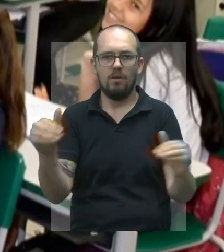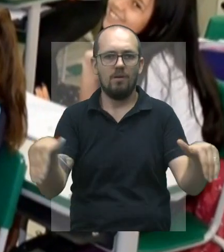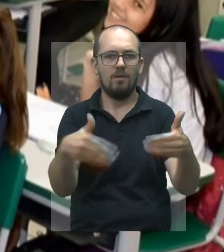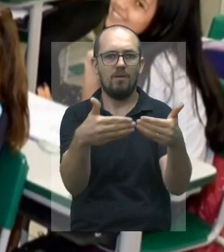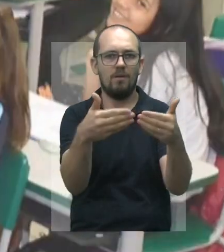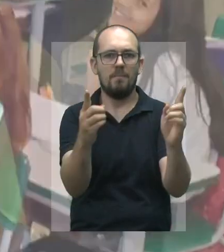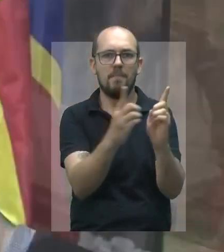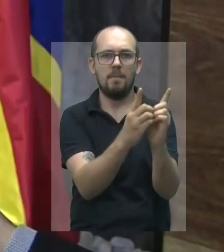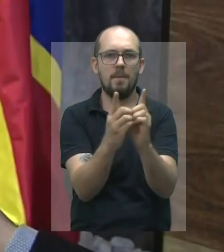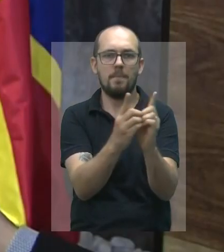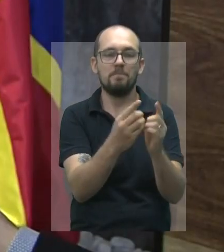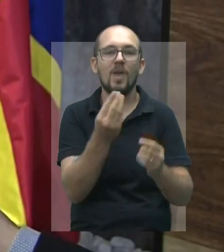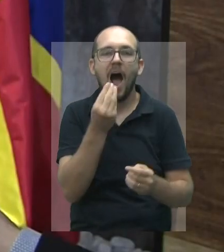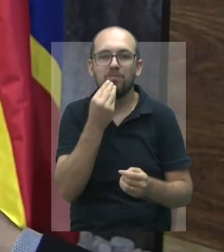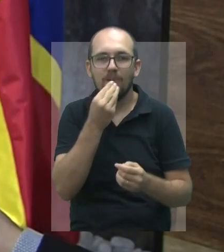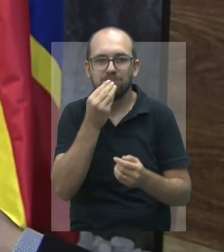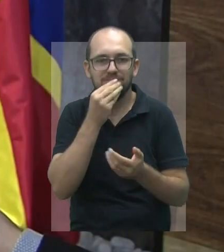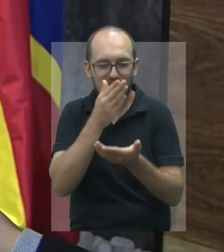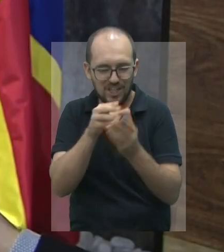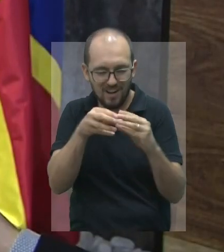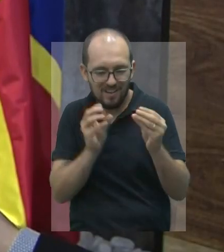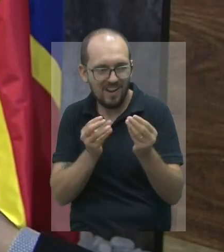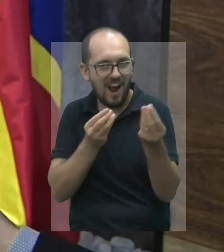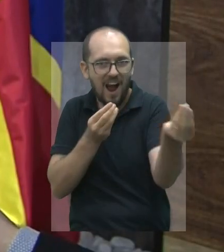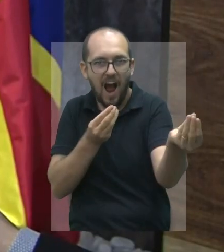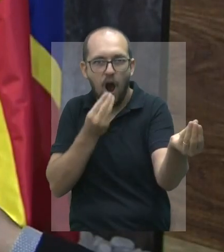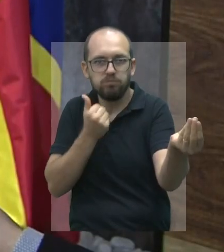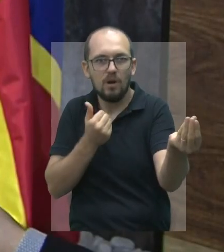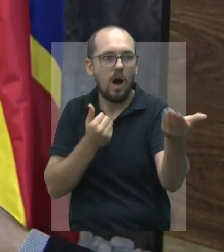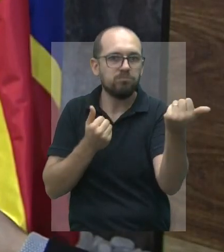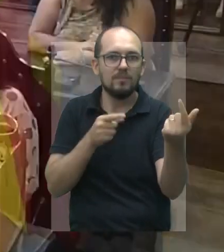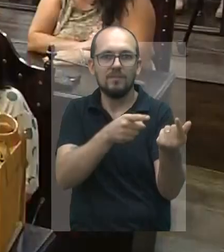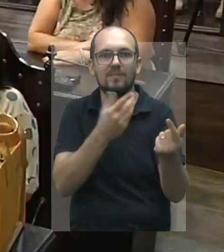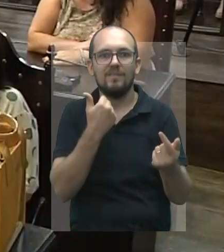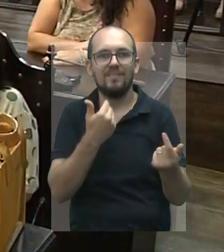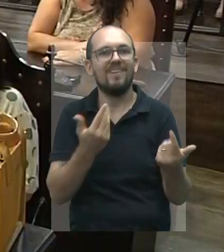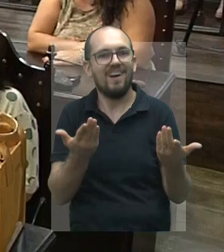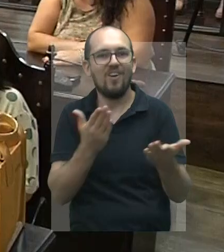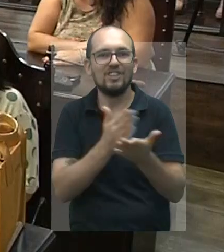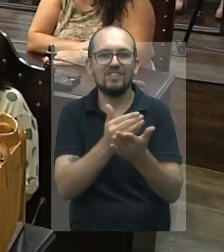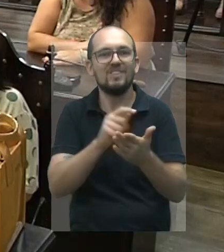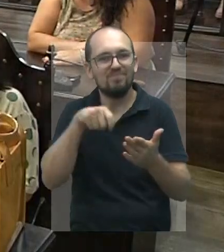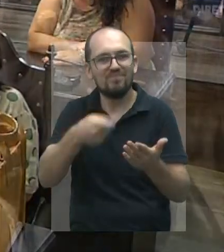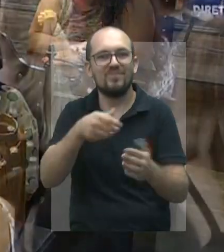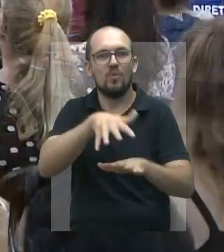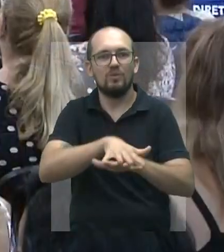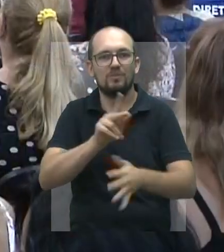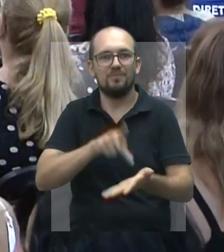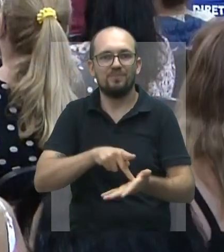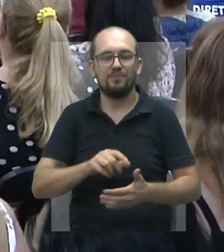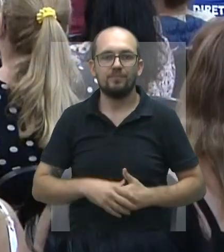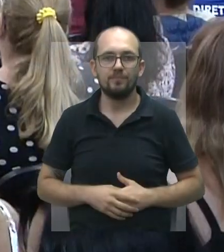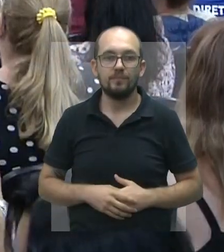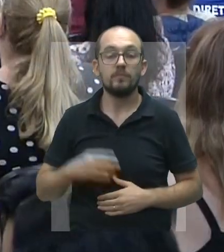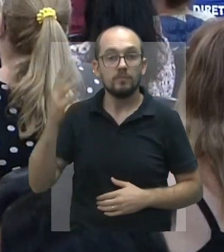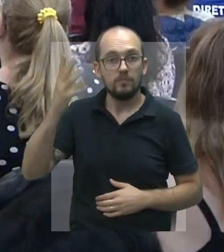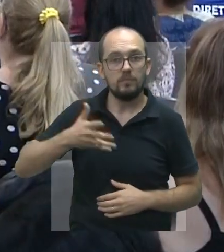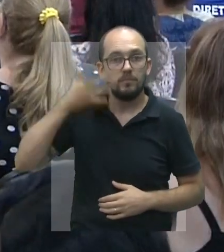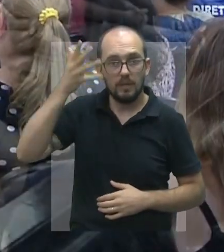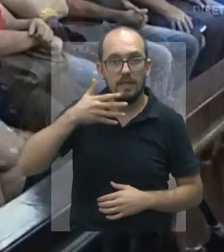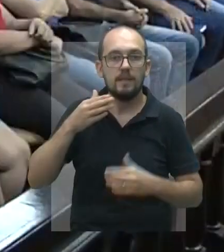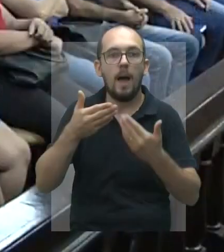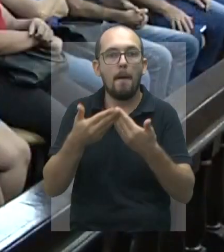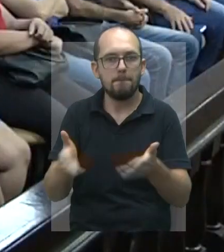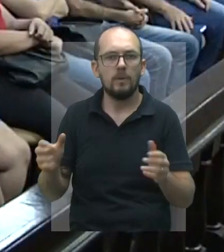enfim. Realmente a inclusão acontece, né, nesse momento. A palestra, que foi aberta ao público, contou com a